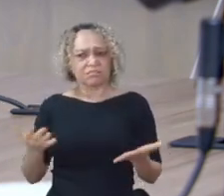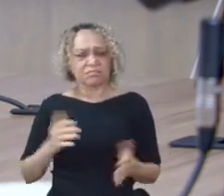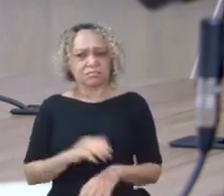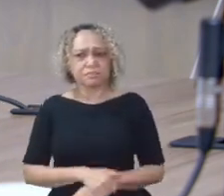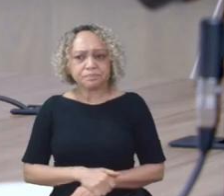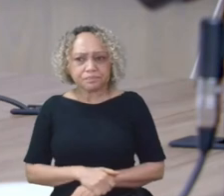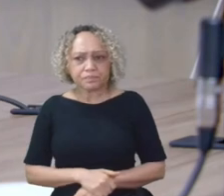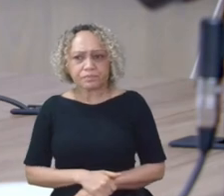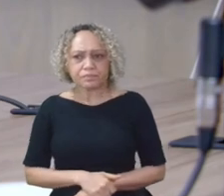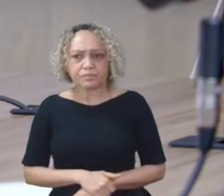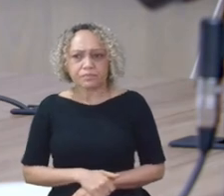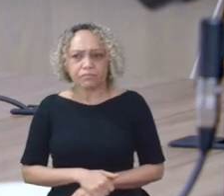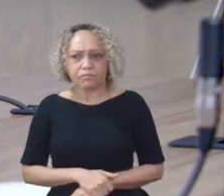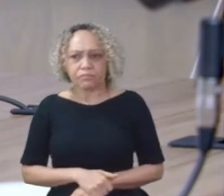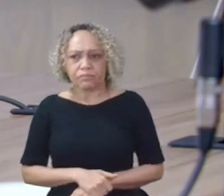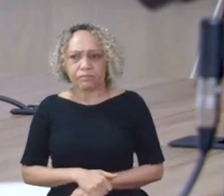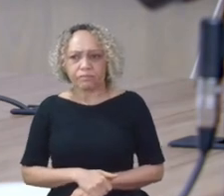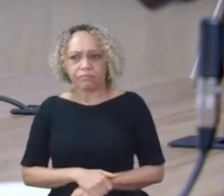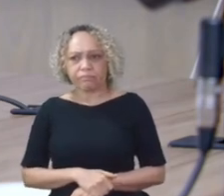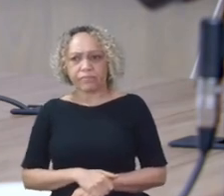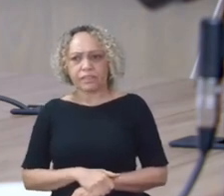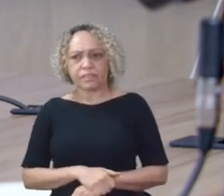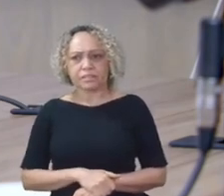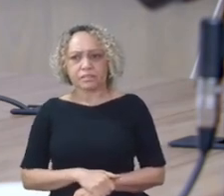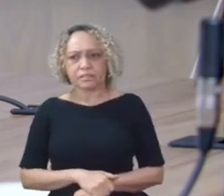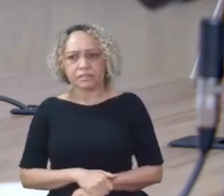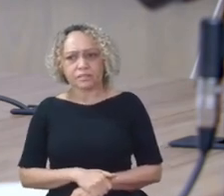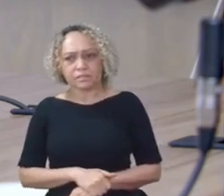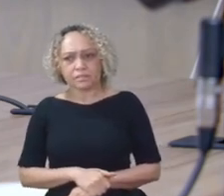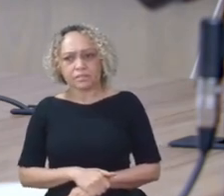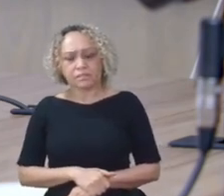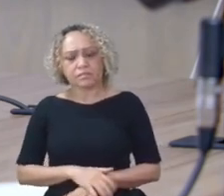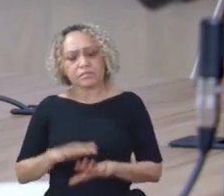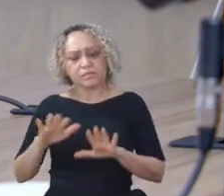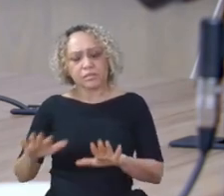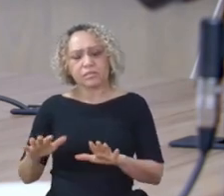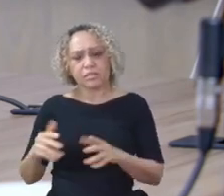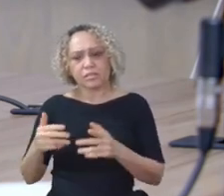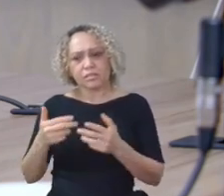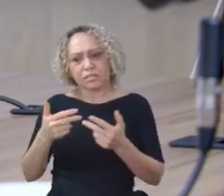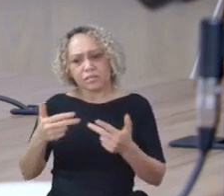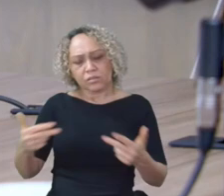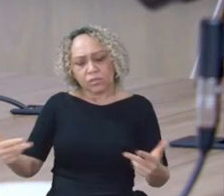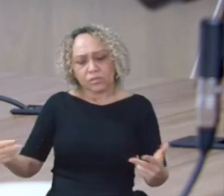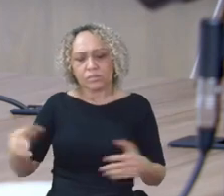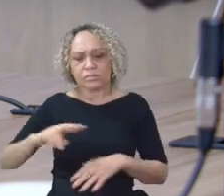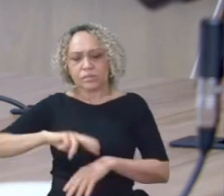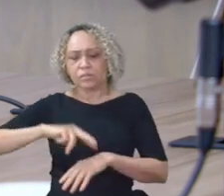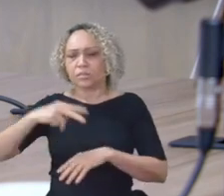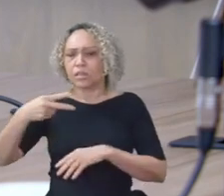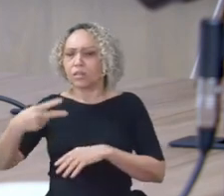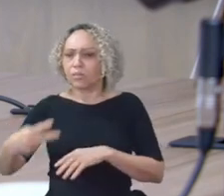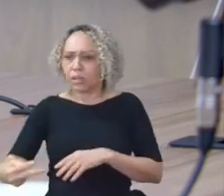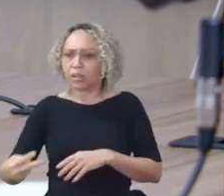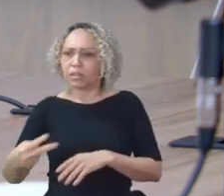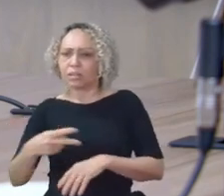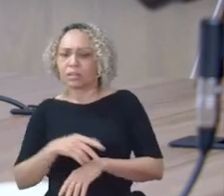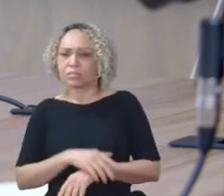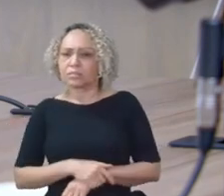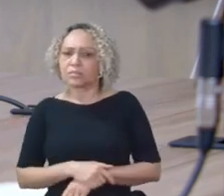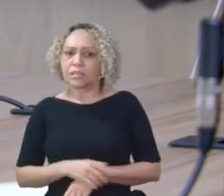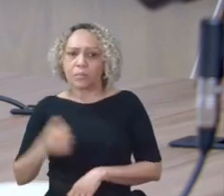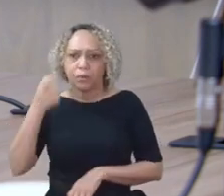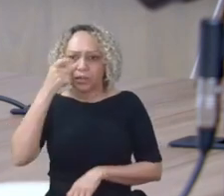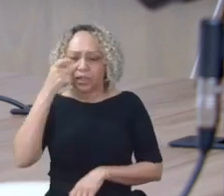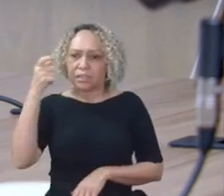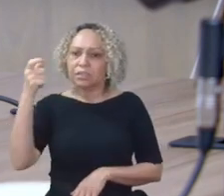você falou, né? Enfim. E que traz todas essas consequências que é muito